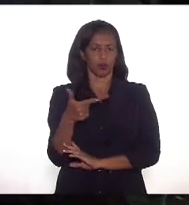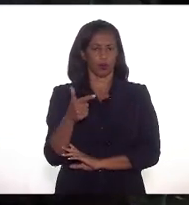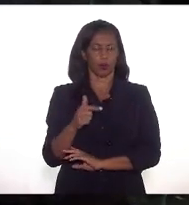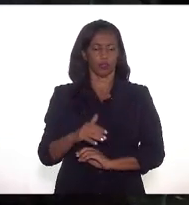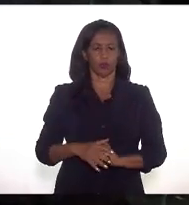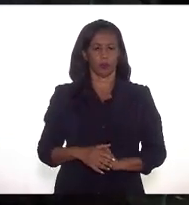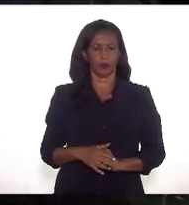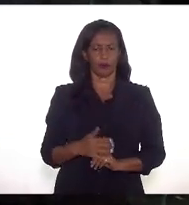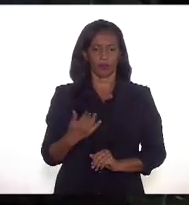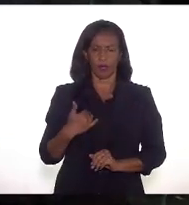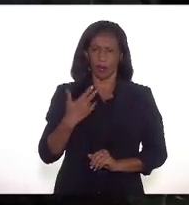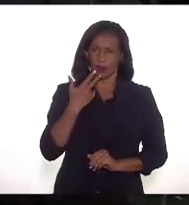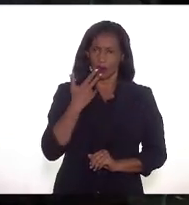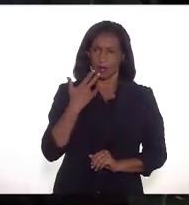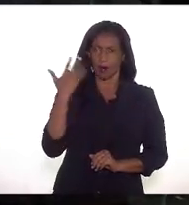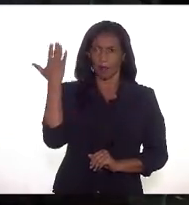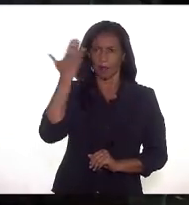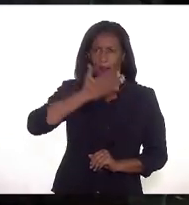Quero registrar a presença